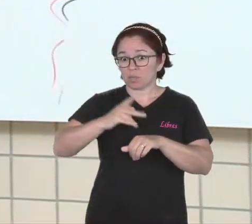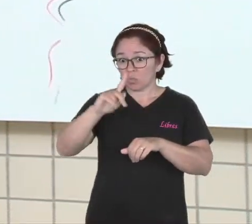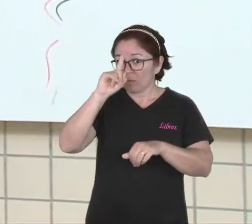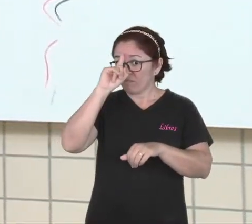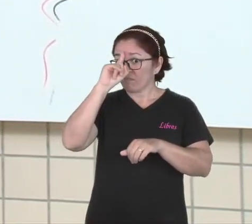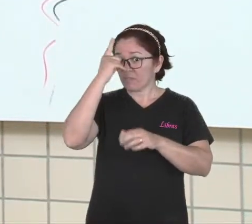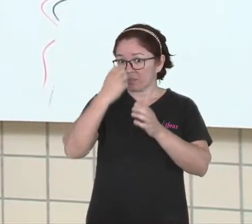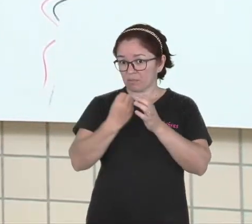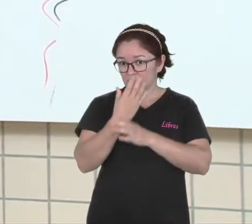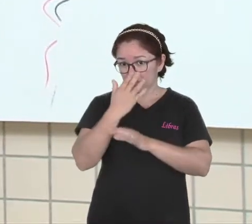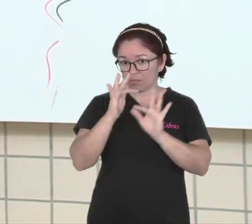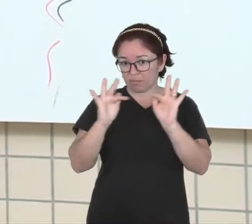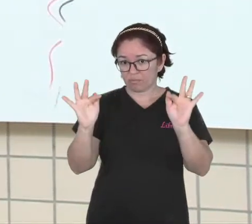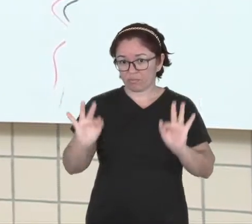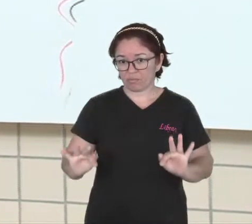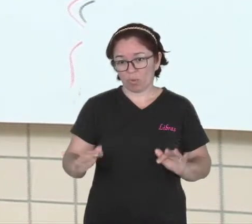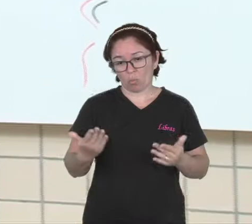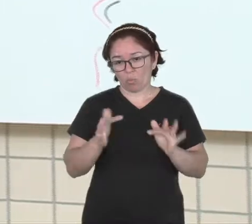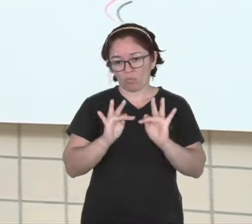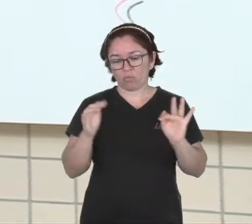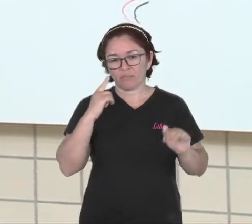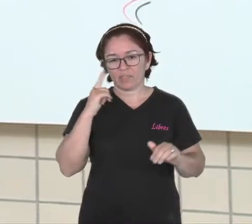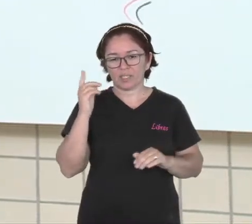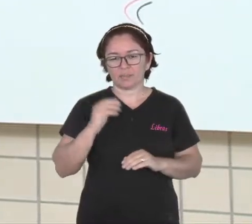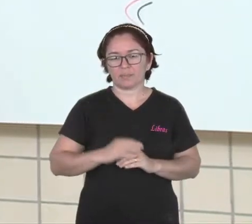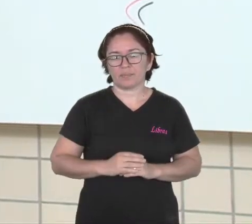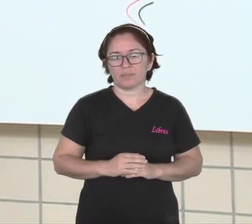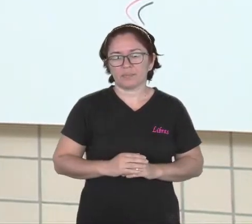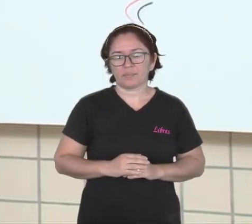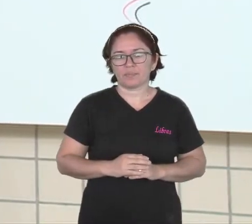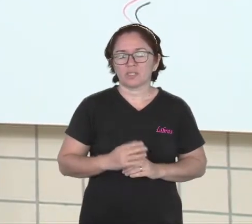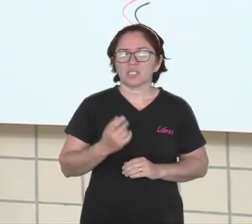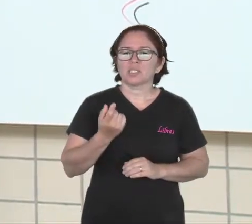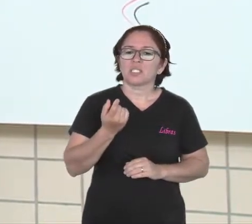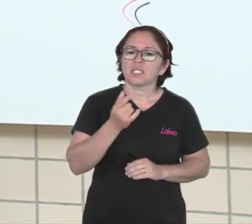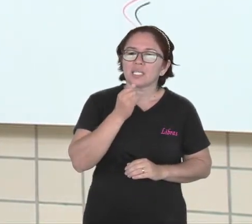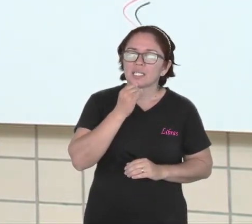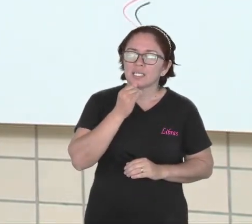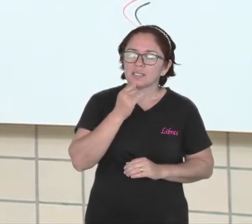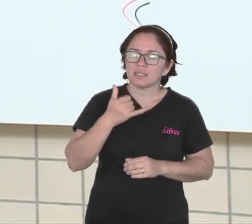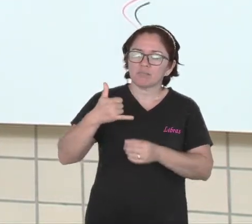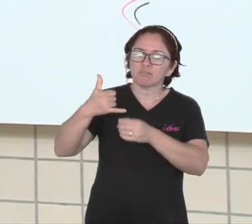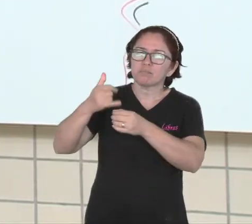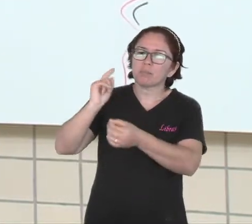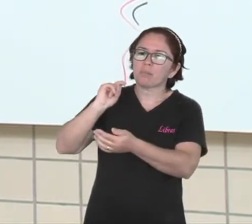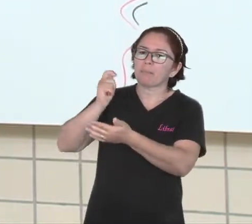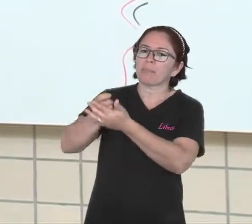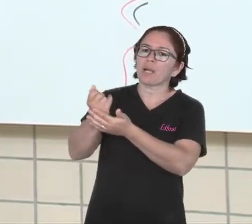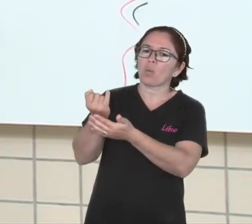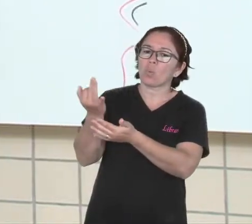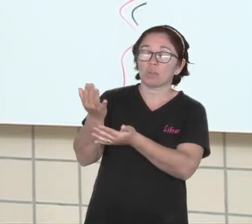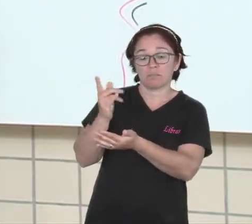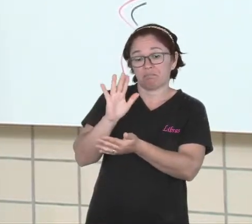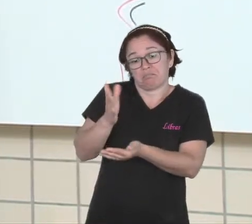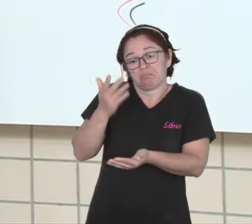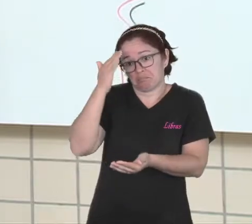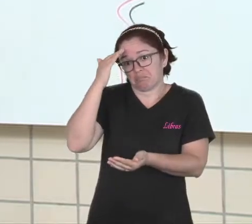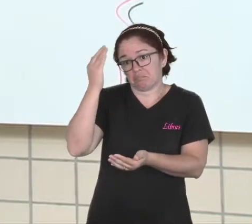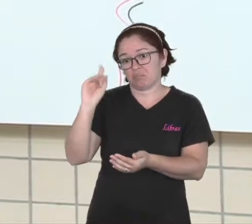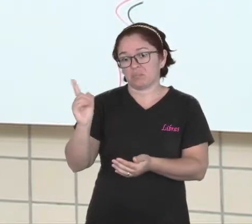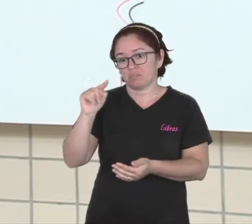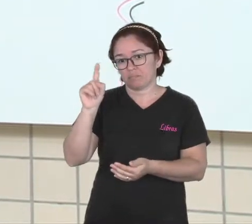a ser pago, vamos chamar de Y, para vocês já perceberem que esse valor pode receber outros nomes, tudo bem? Então, o valor a ser